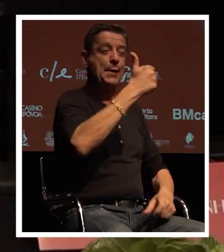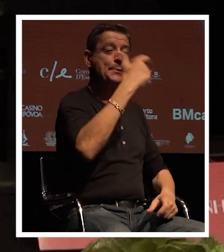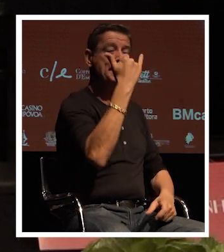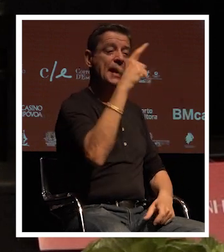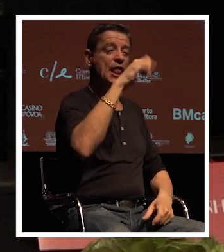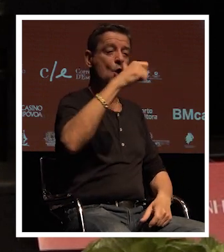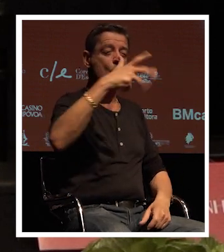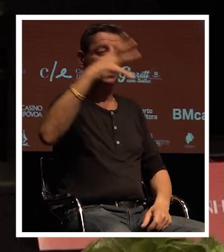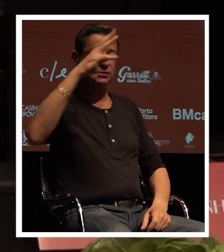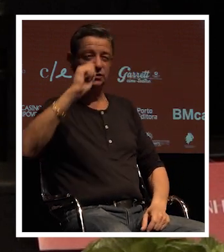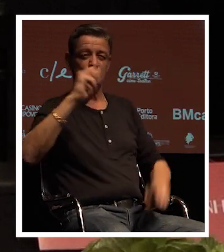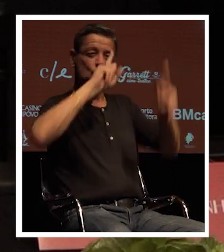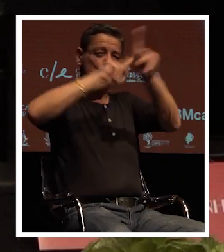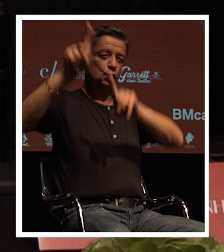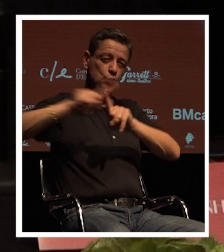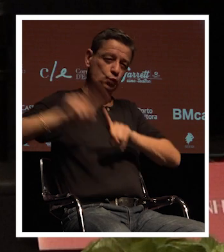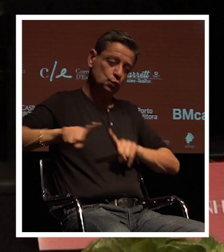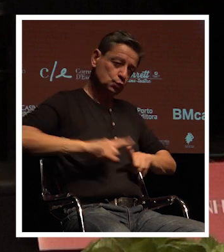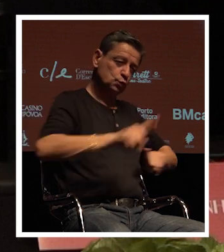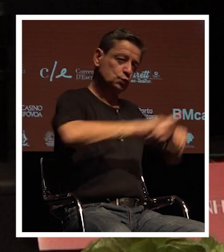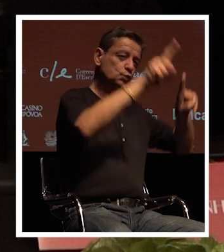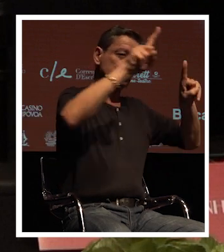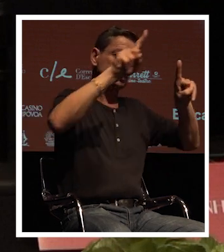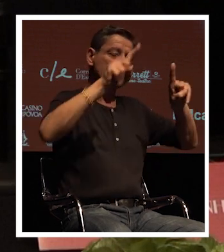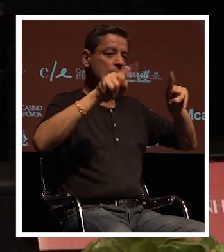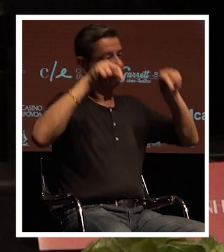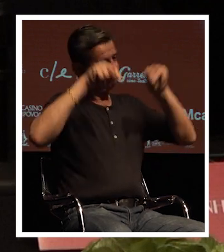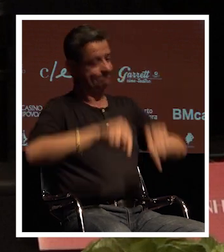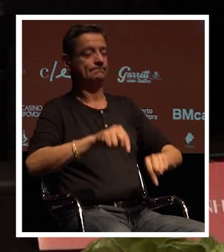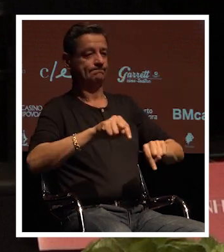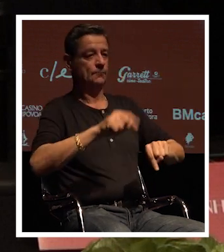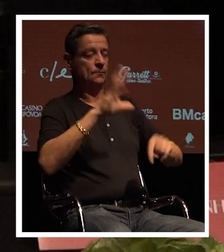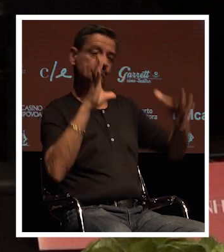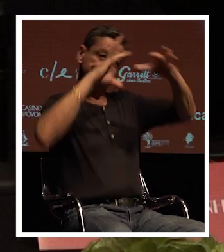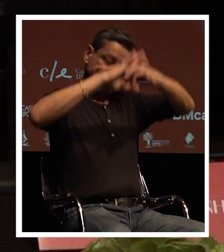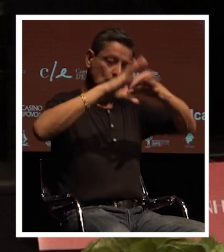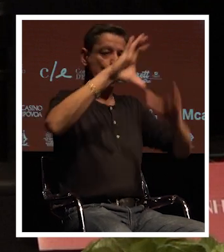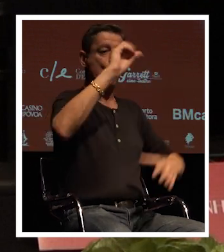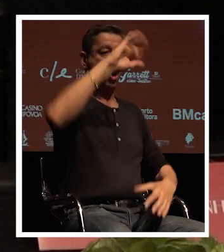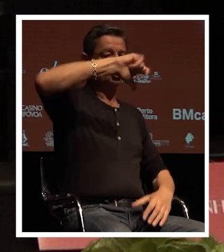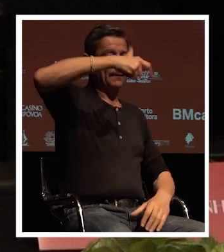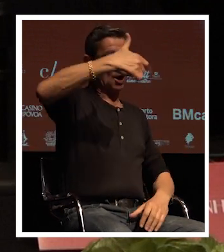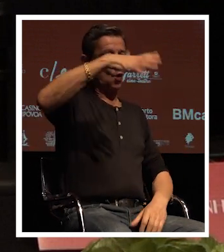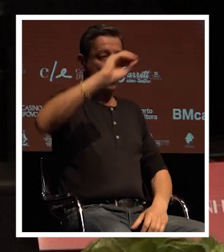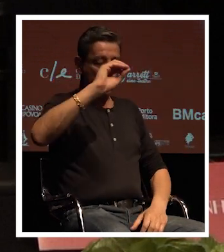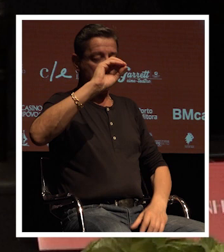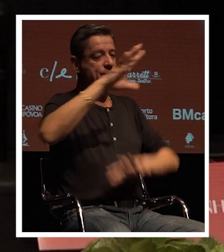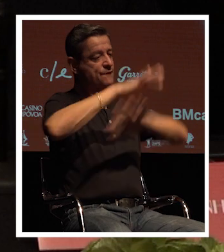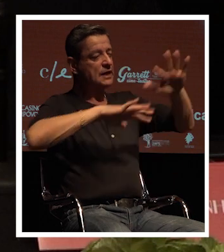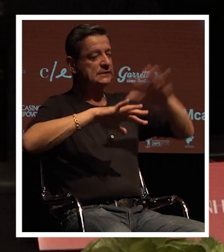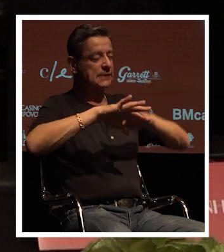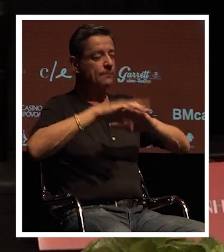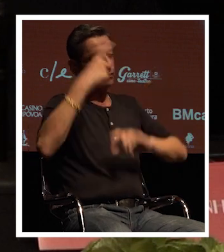n milhões de espécies existentes neste Berlin cósmico E à medida que fazemos o zoom out